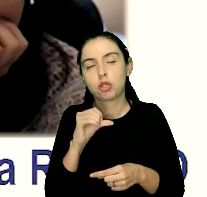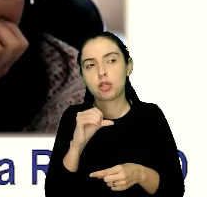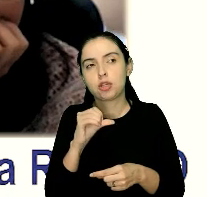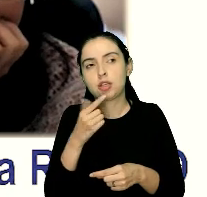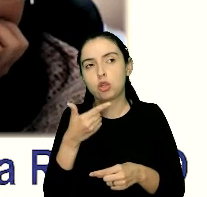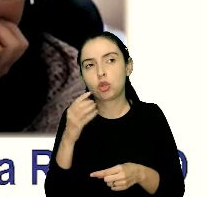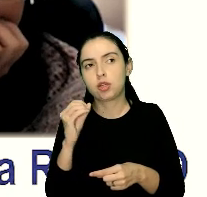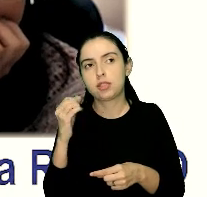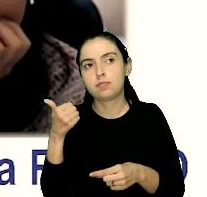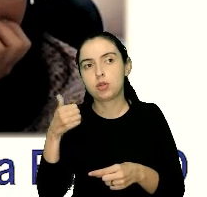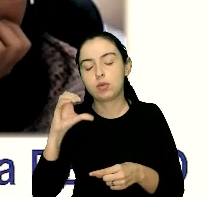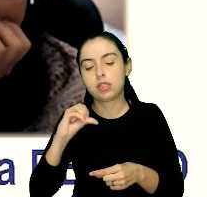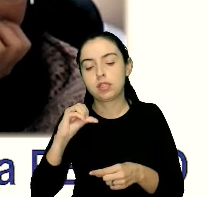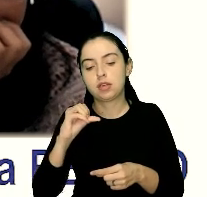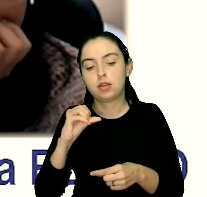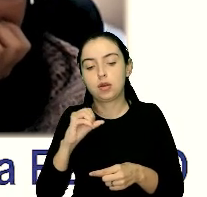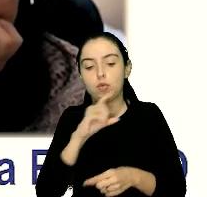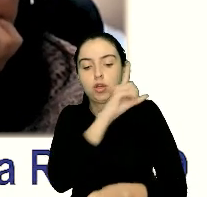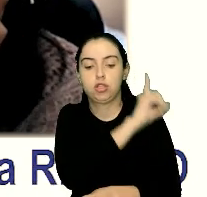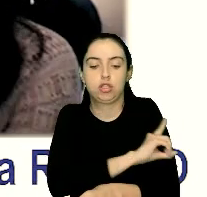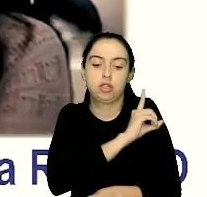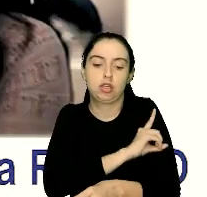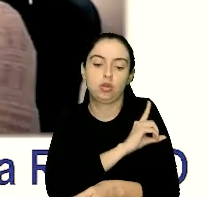à época, a doutora Luciana,